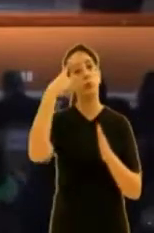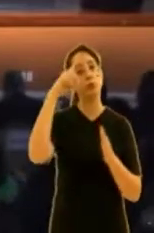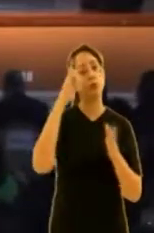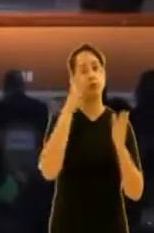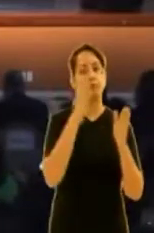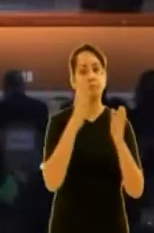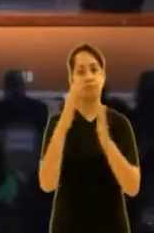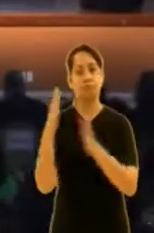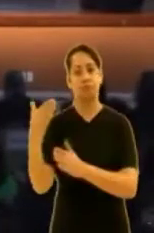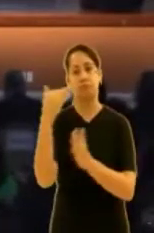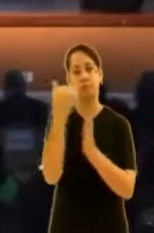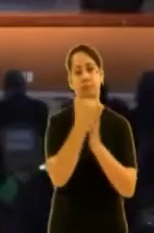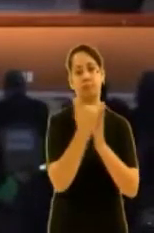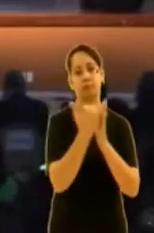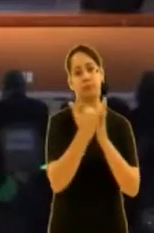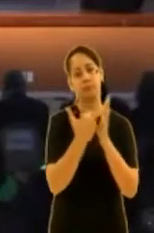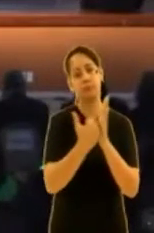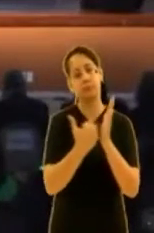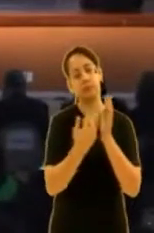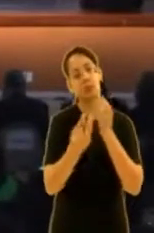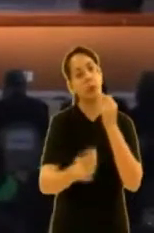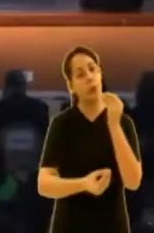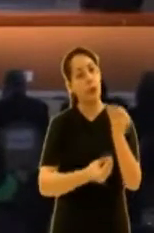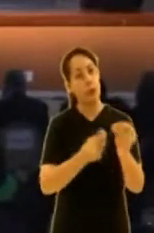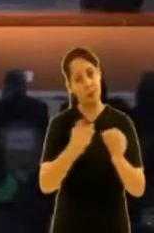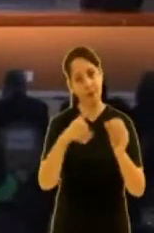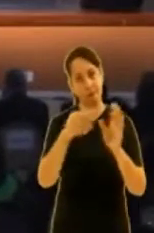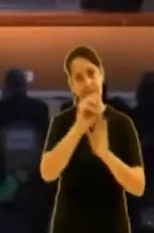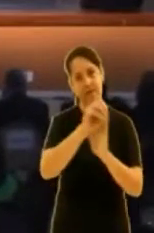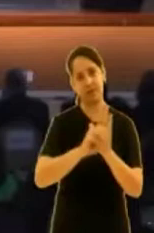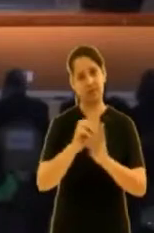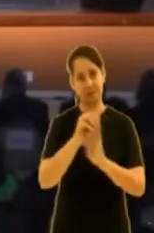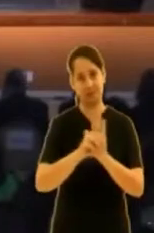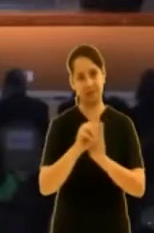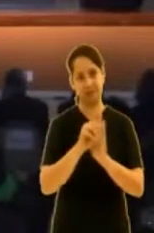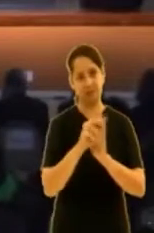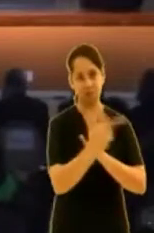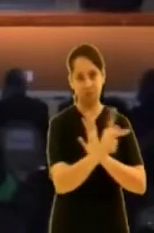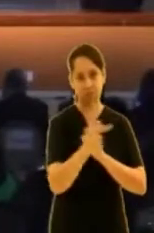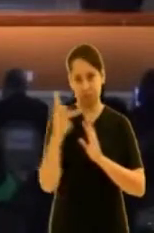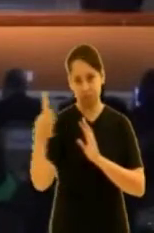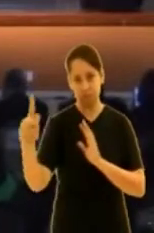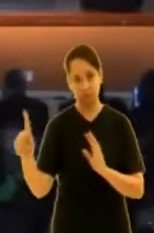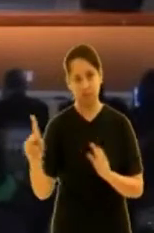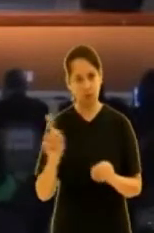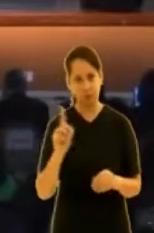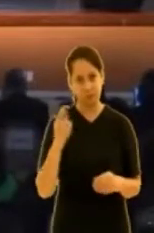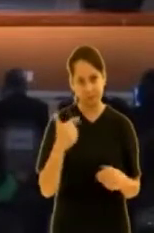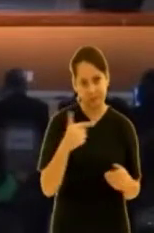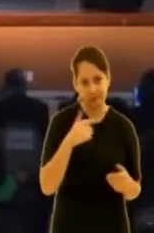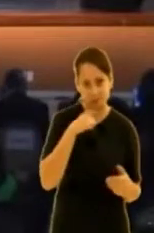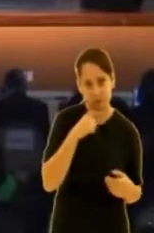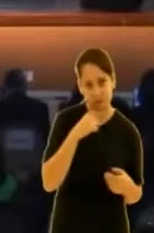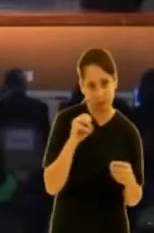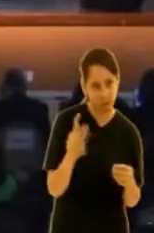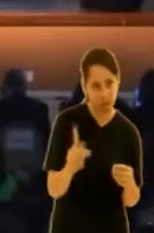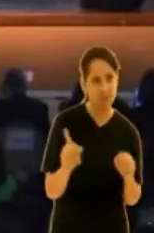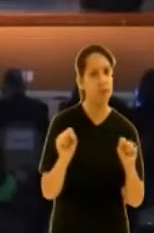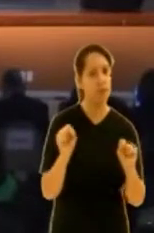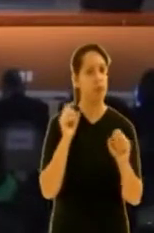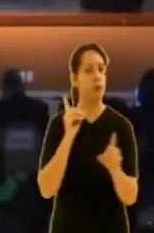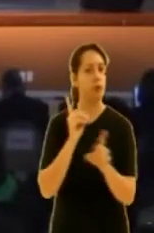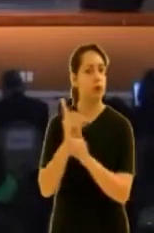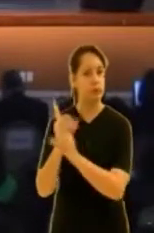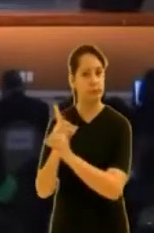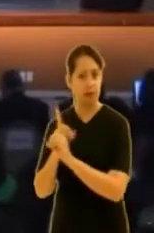Os números correspondem ao nome das oficinas de vocês. Então, não tem dúvida, né? Dá para se encontrar e se